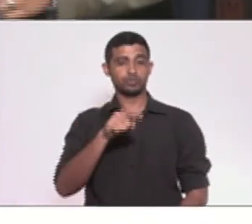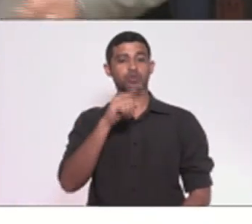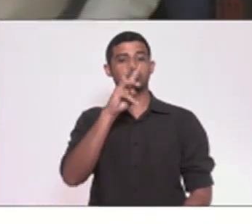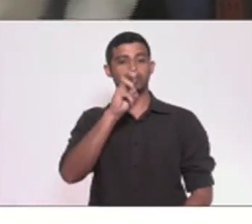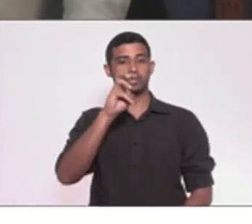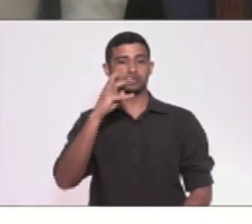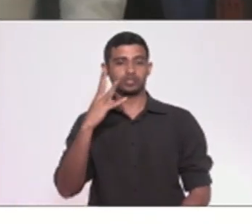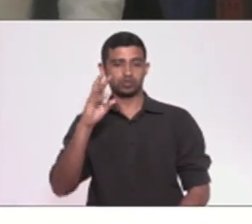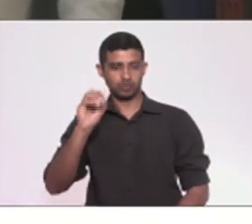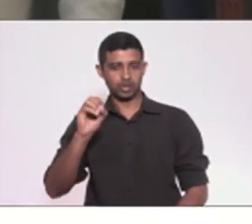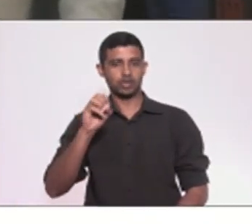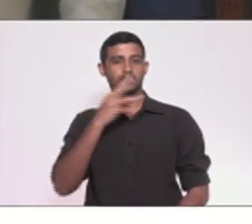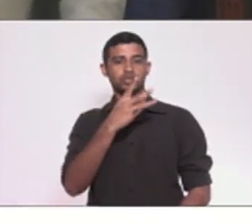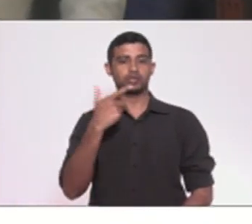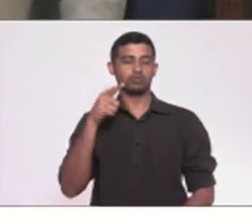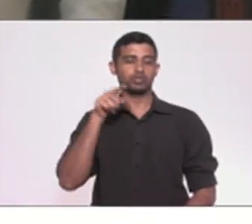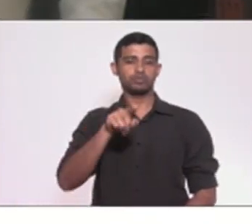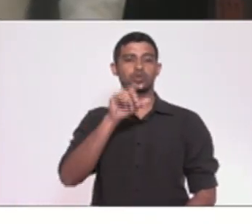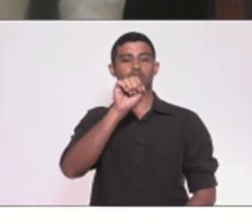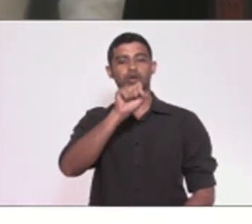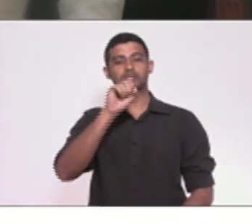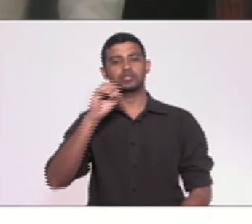32.540, 32.808,